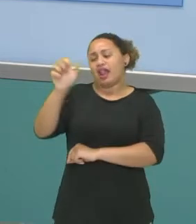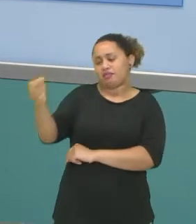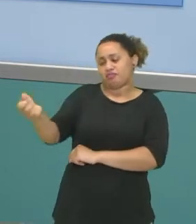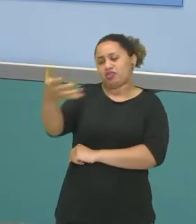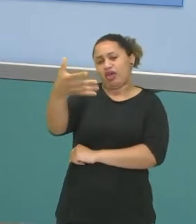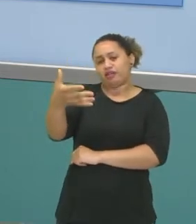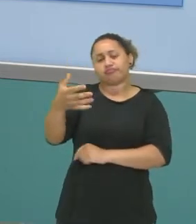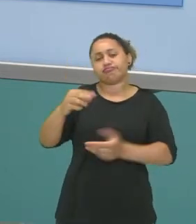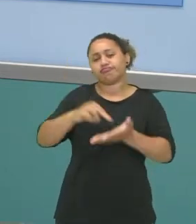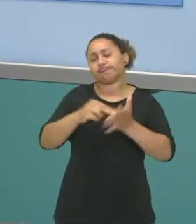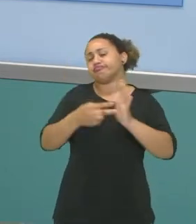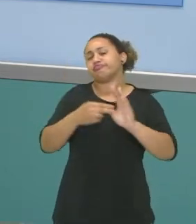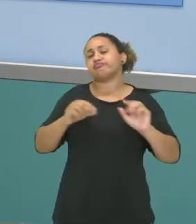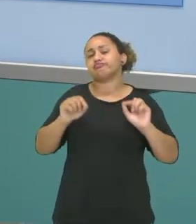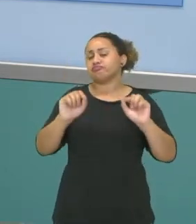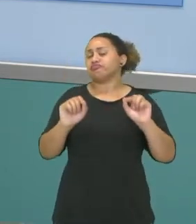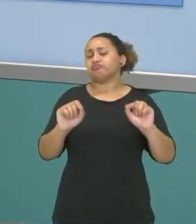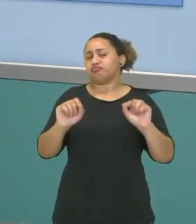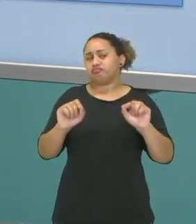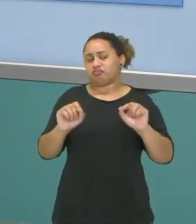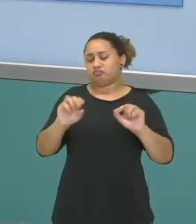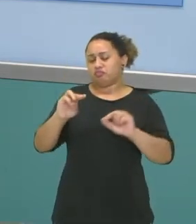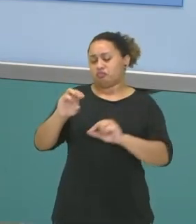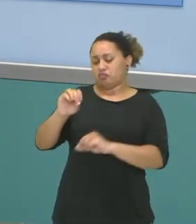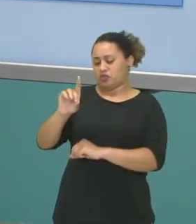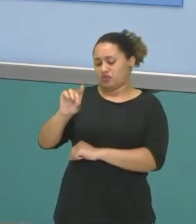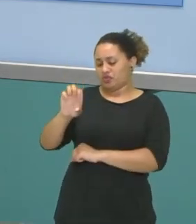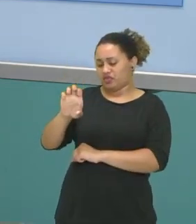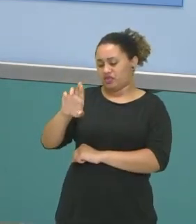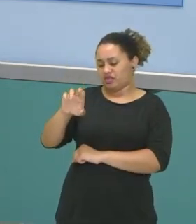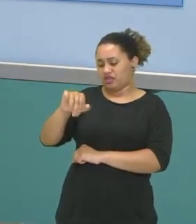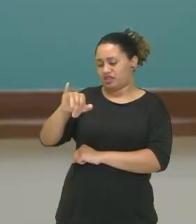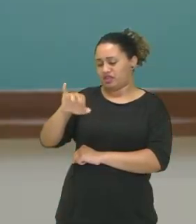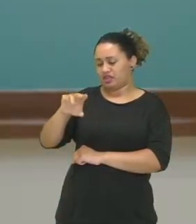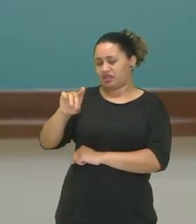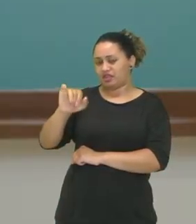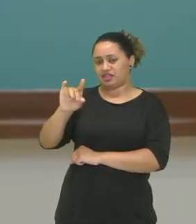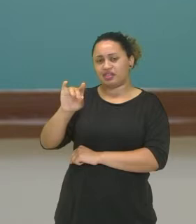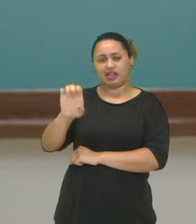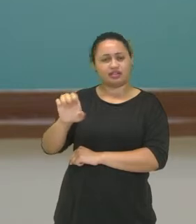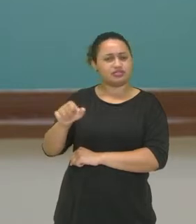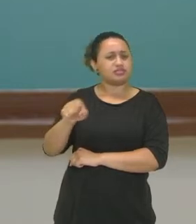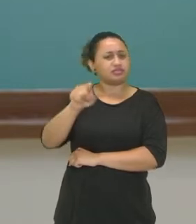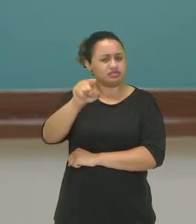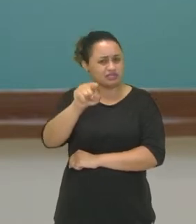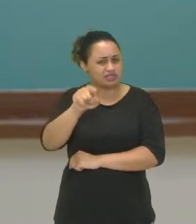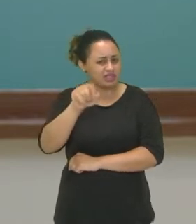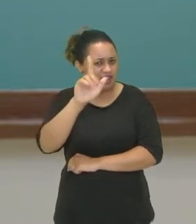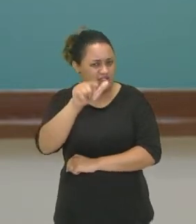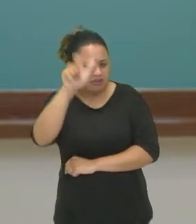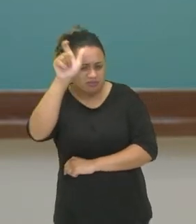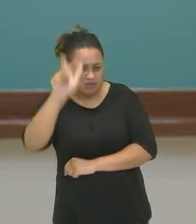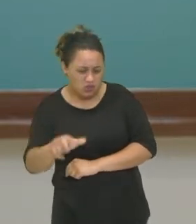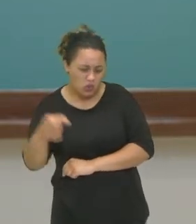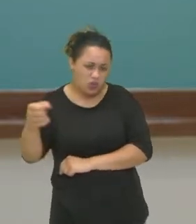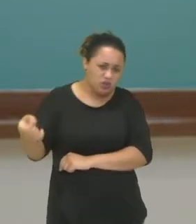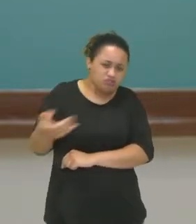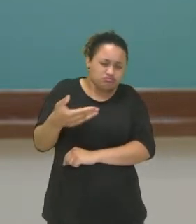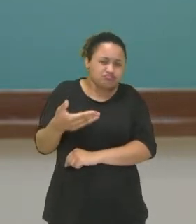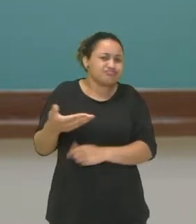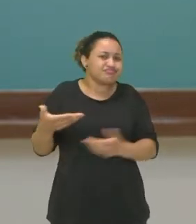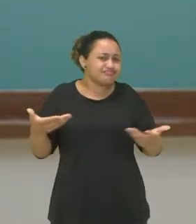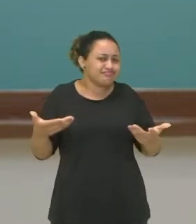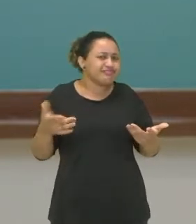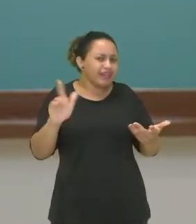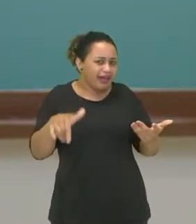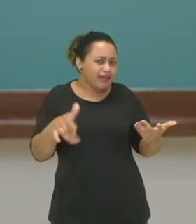dizer? O que queremos dizer quando falamos modernidade? Você se considera moderno? Quando a gente